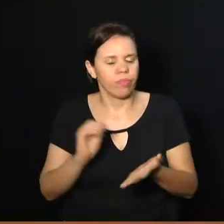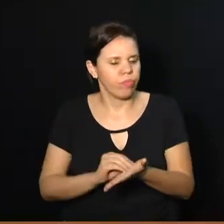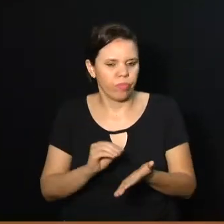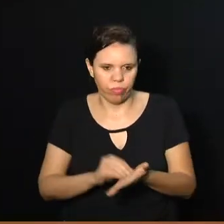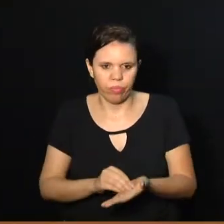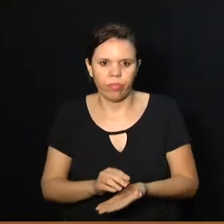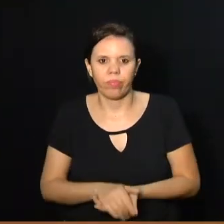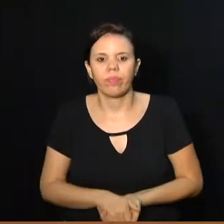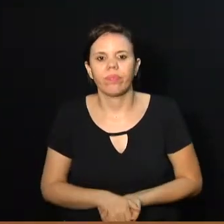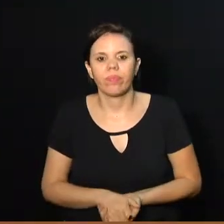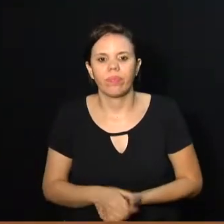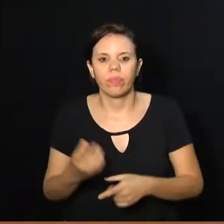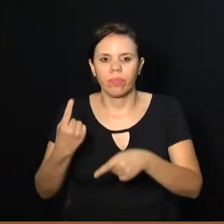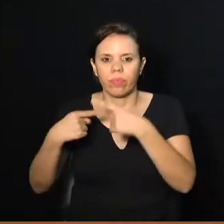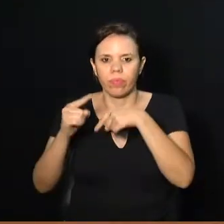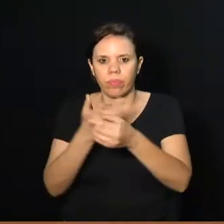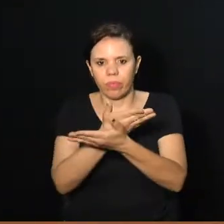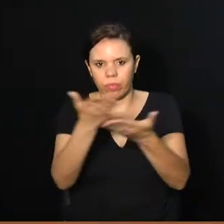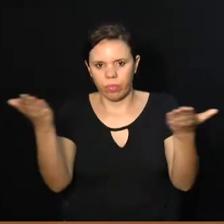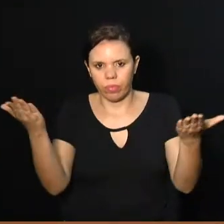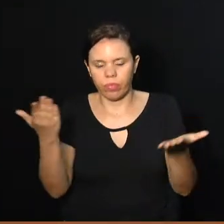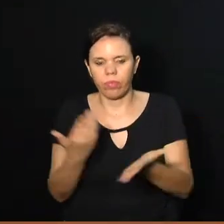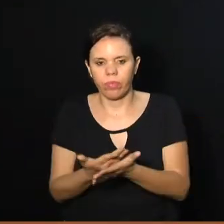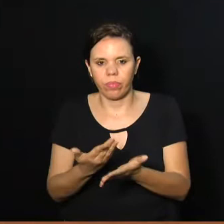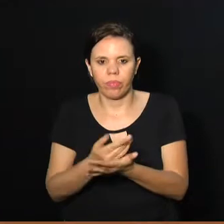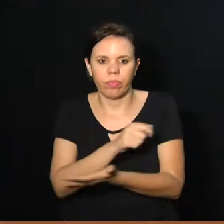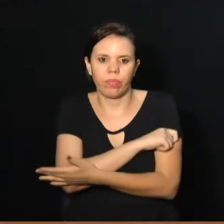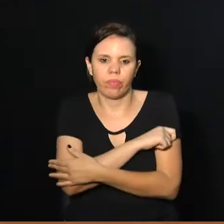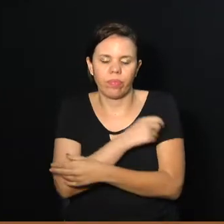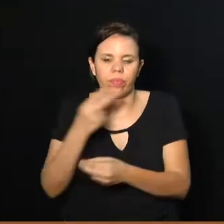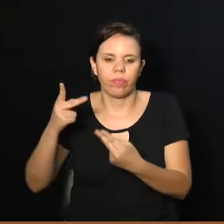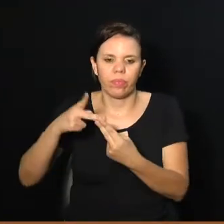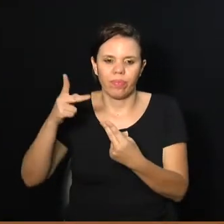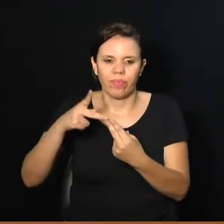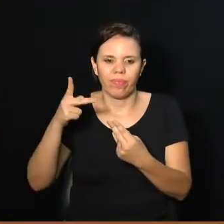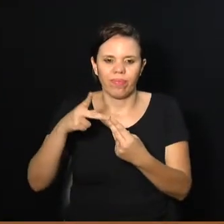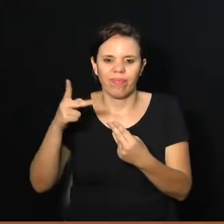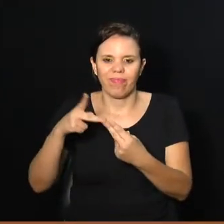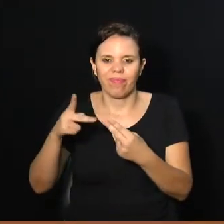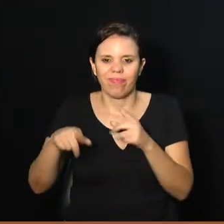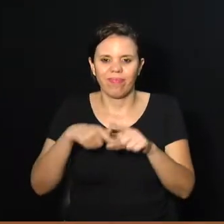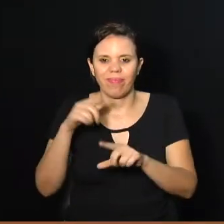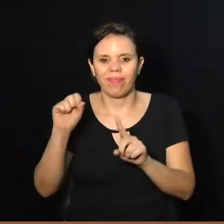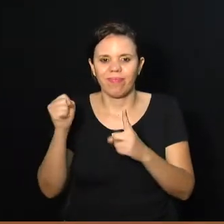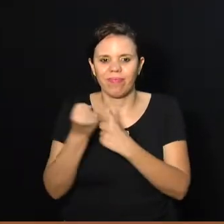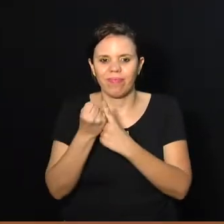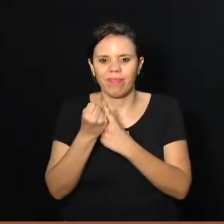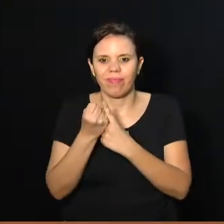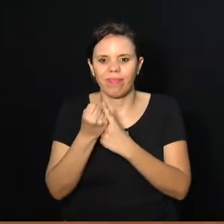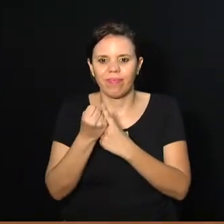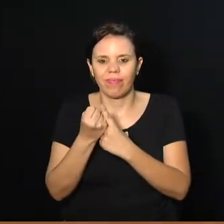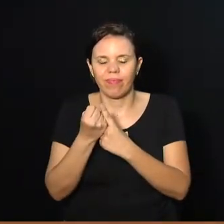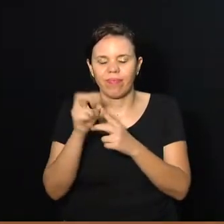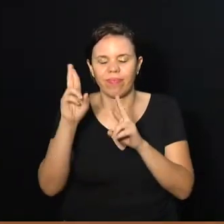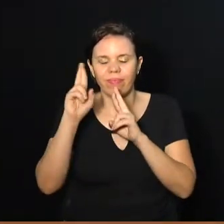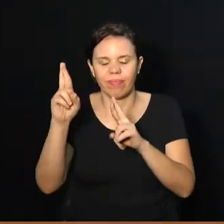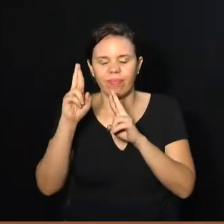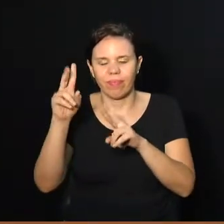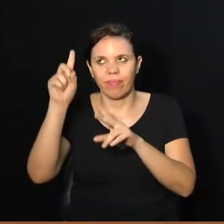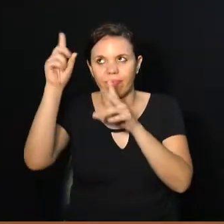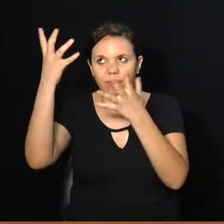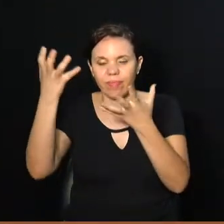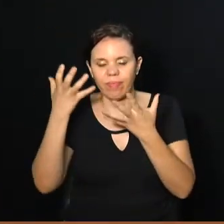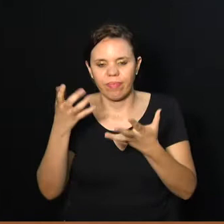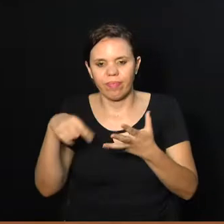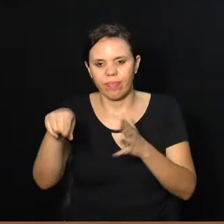né? E sucesso para vocês, estudantes da Unip, Serviço Social. Se Deus quiser,